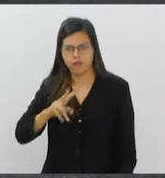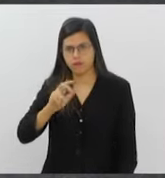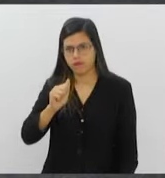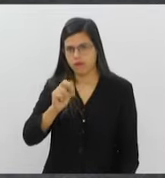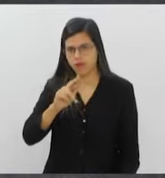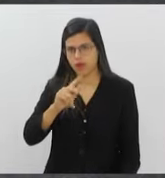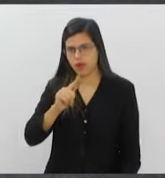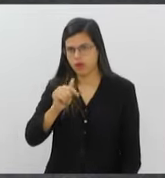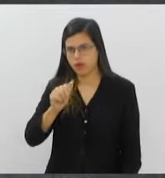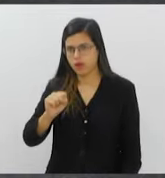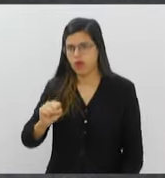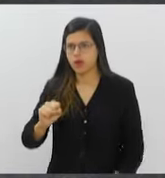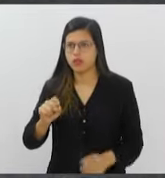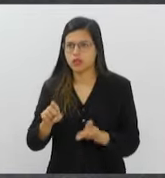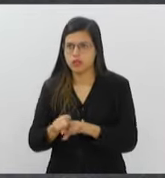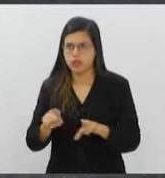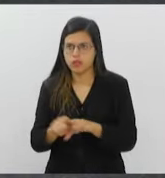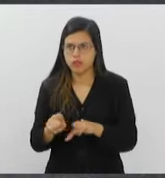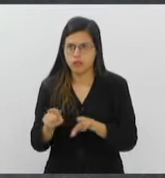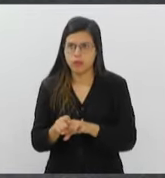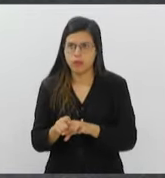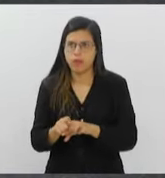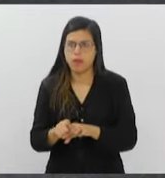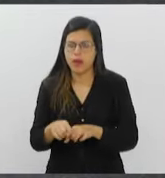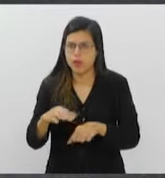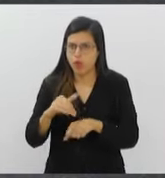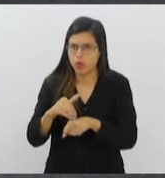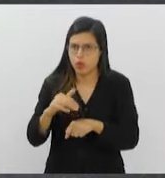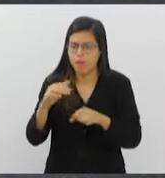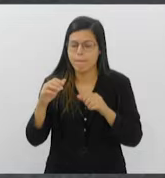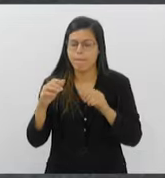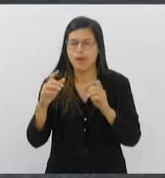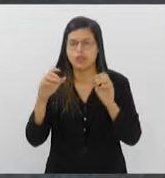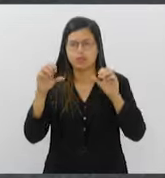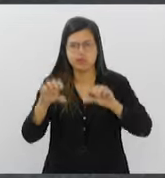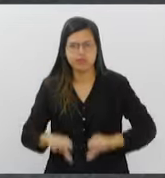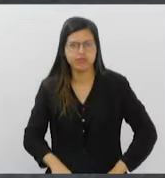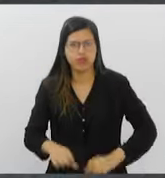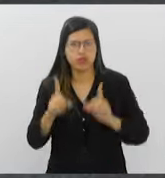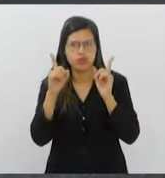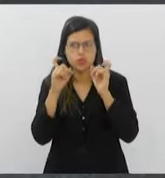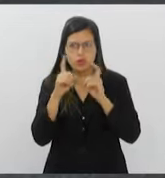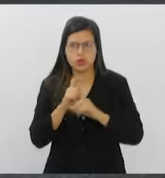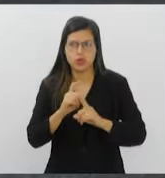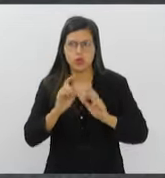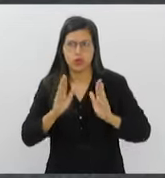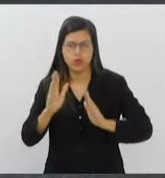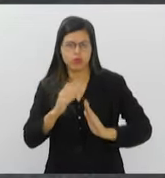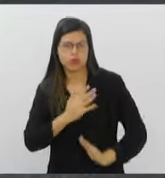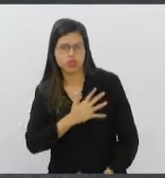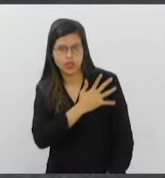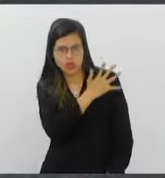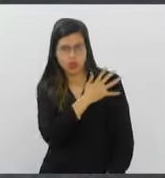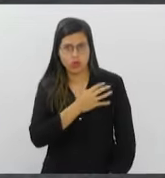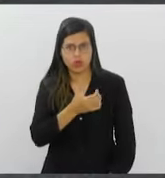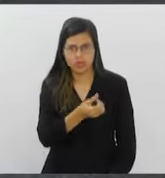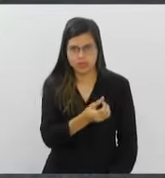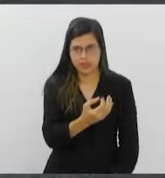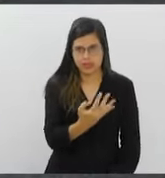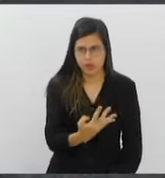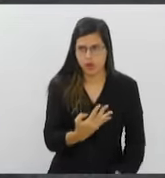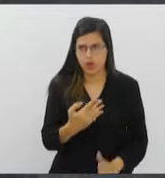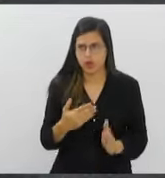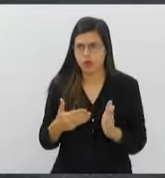mais nefasto, cruel, de interdição às liberdades democráticas, que foi o período da ditadura militar, de 64